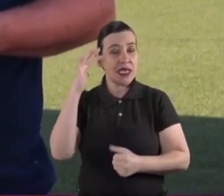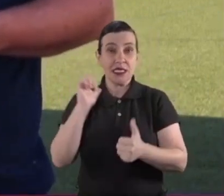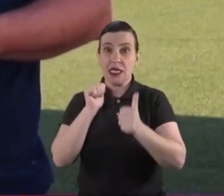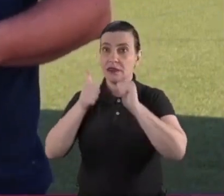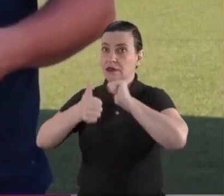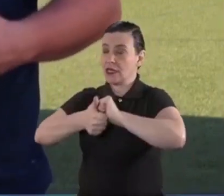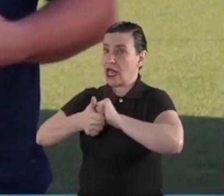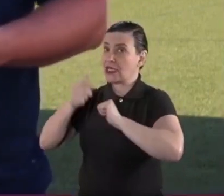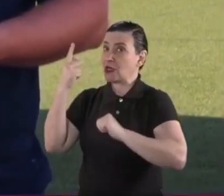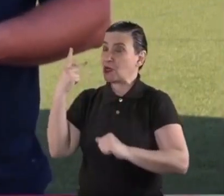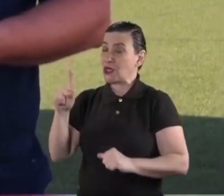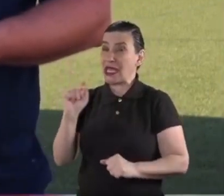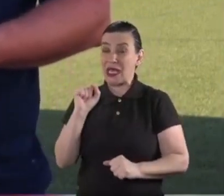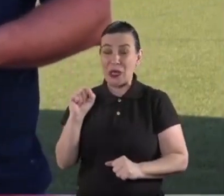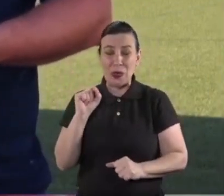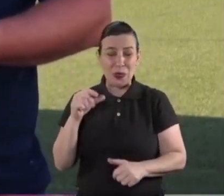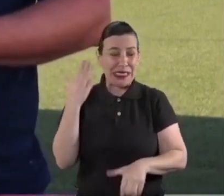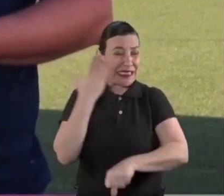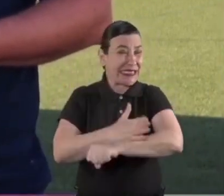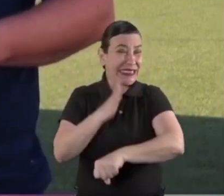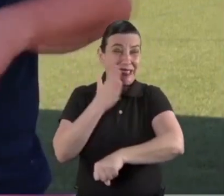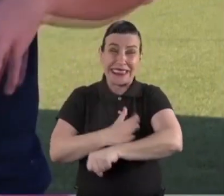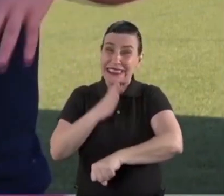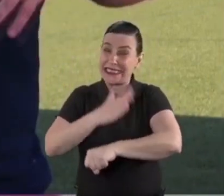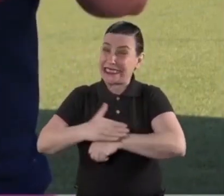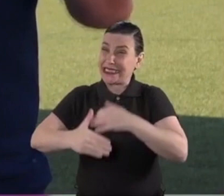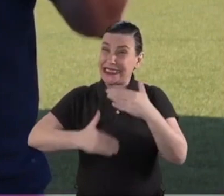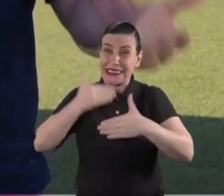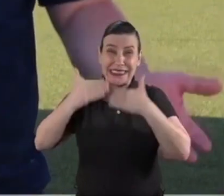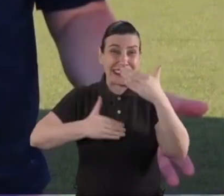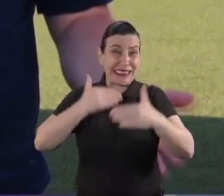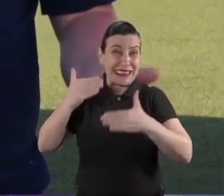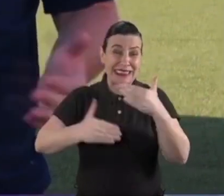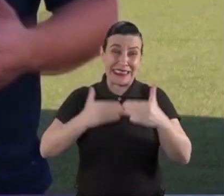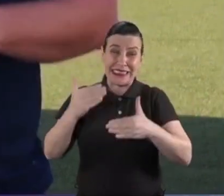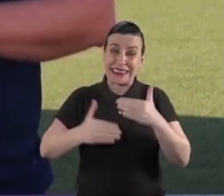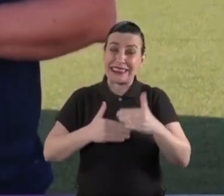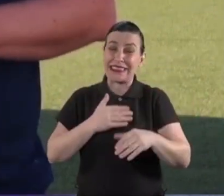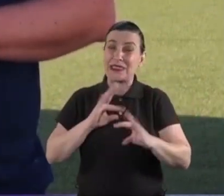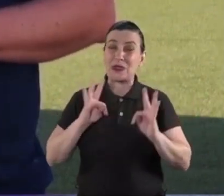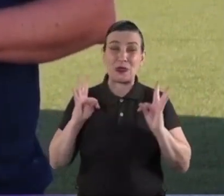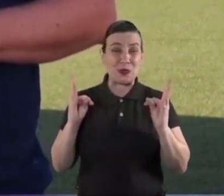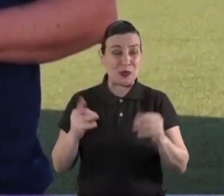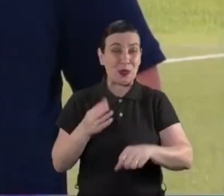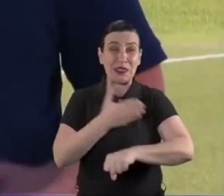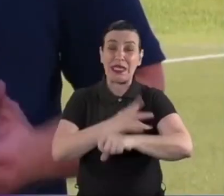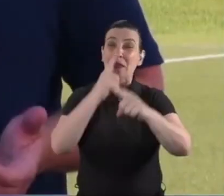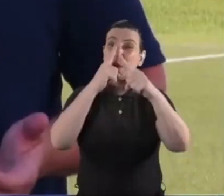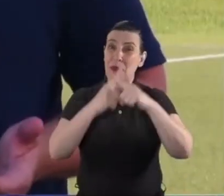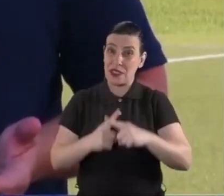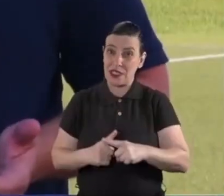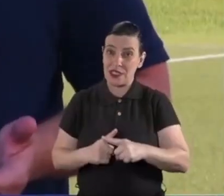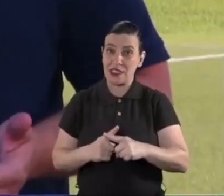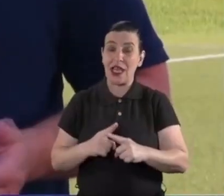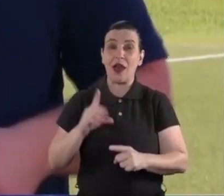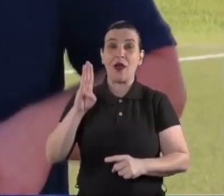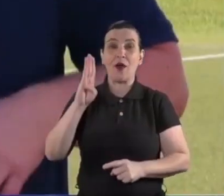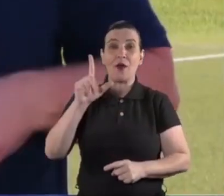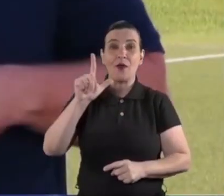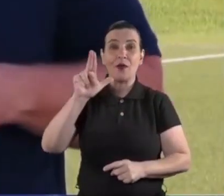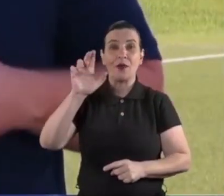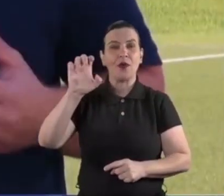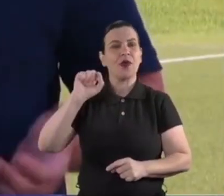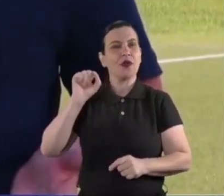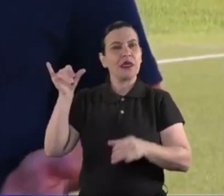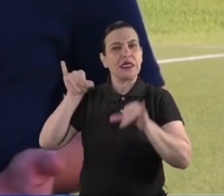alto nível que é submetido a cargas de treinamento extenuantes durante todos os treinamentos e competições. O D-Blue tem propriedades